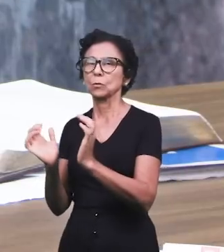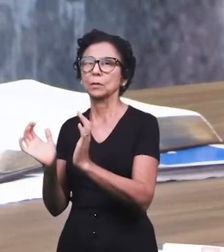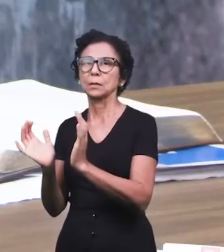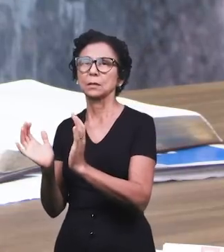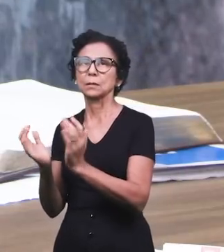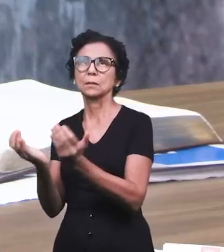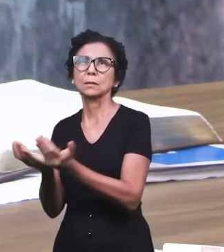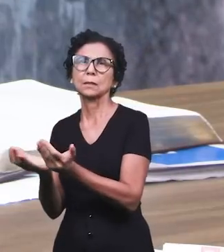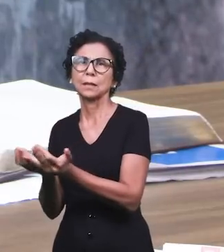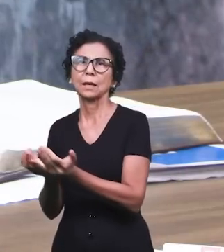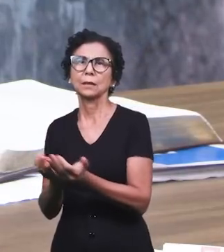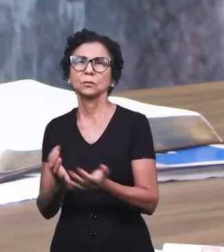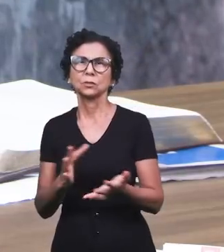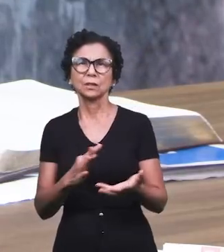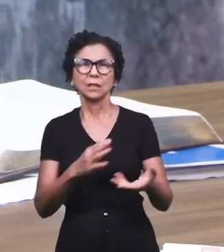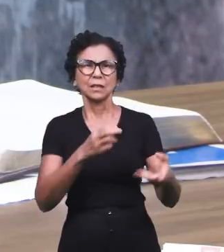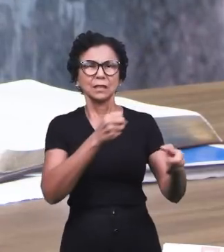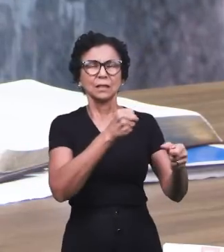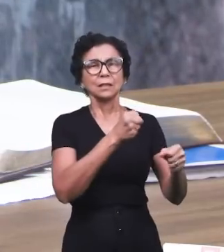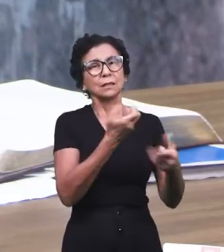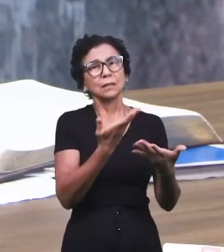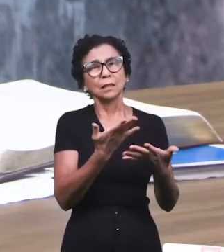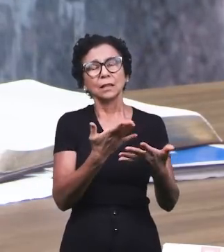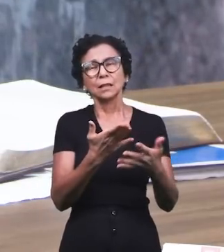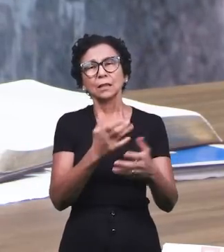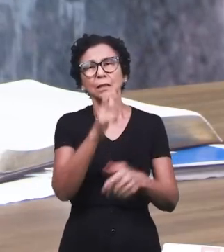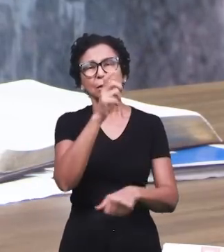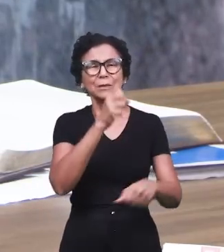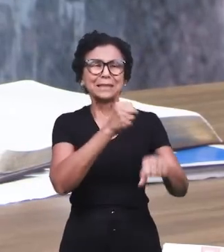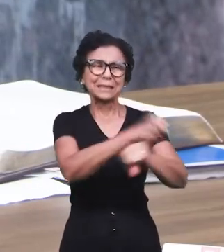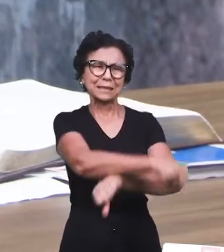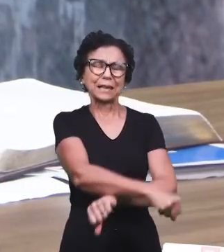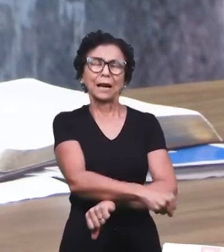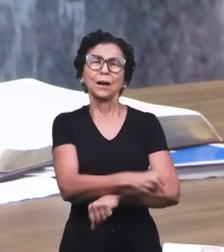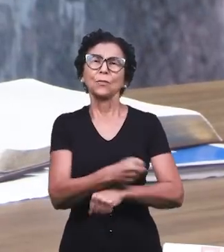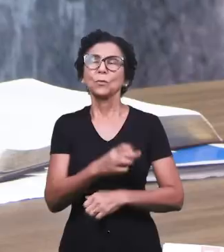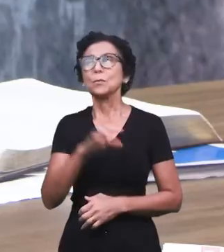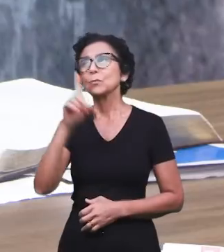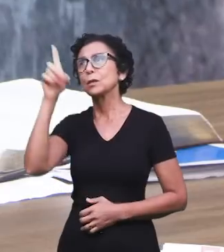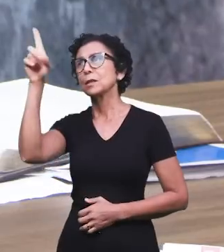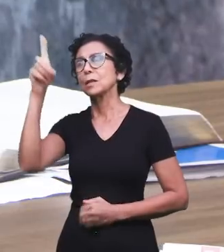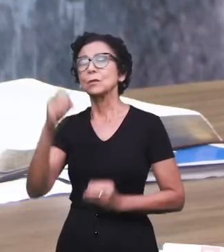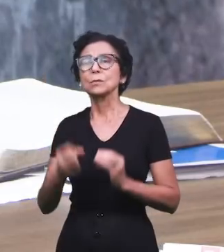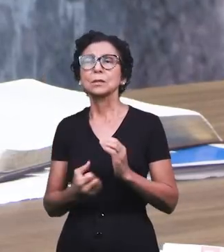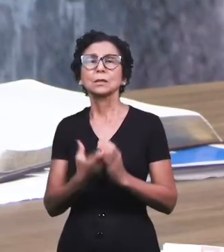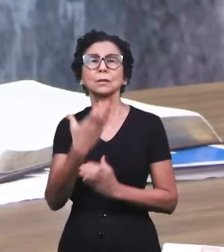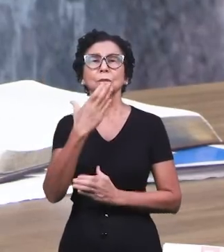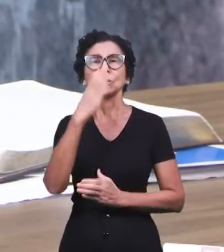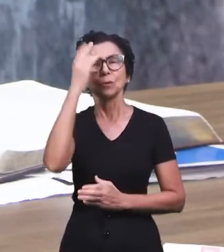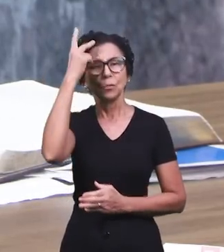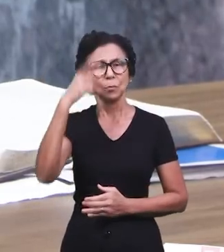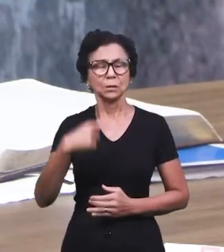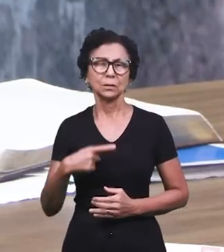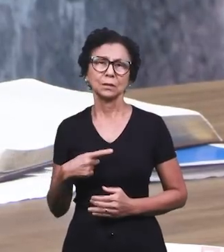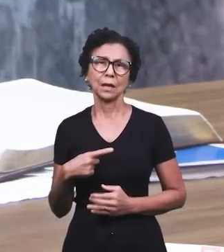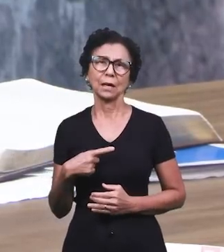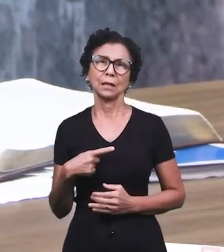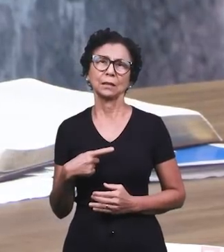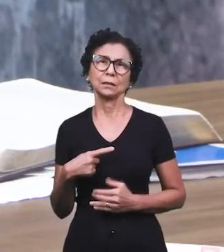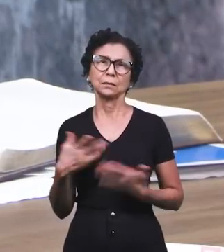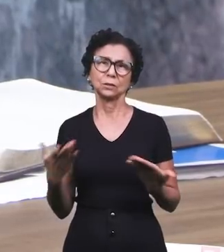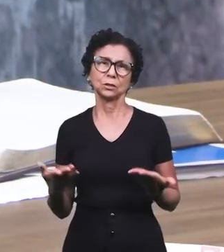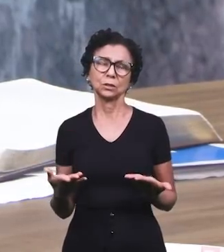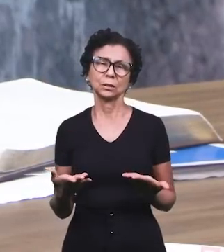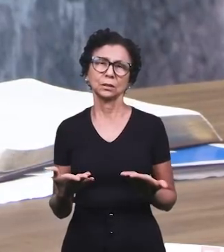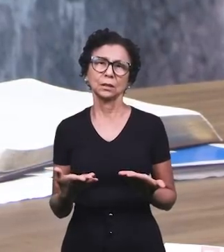na condição de uma criatura criada por Deus, ser humano, alvo do amor também do Senhor, né, que poderia ser salvo,